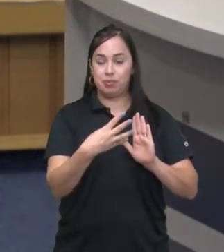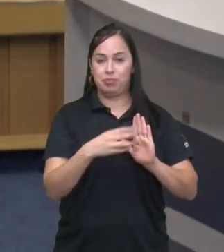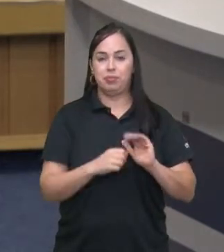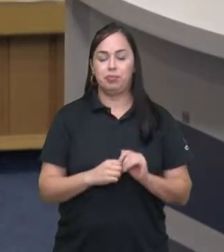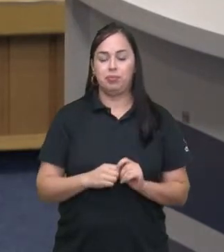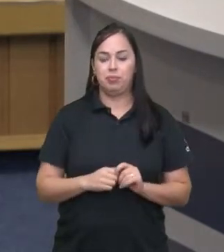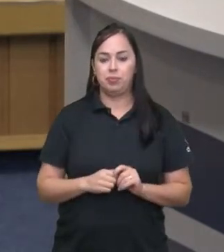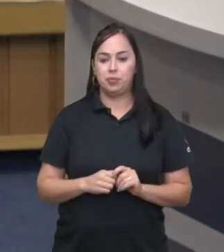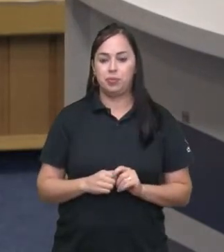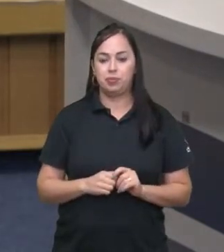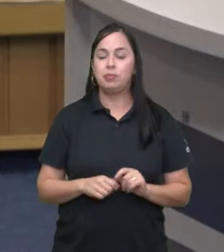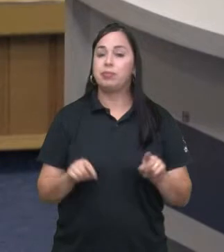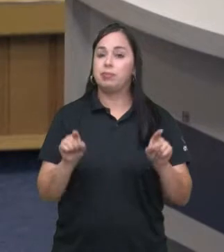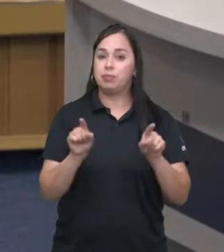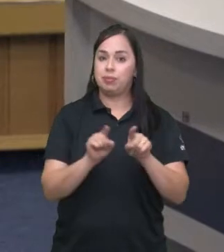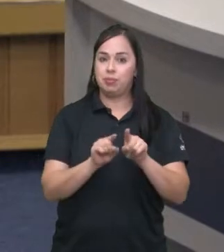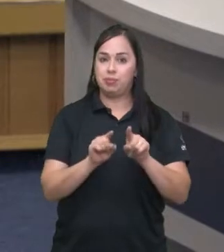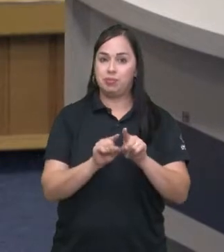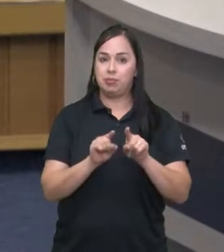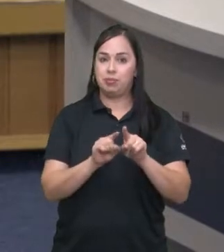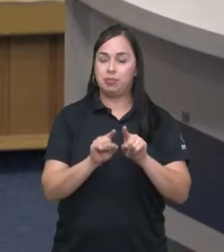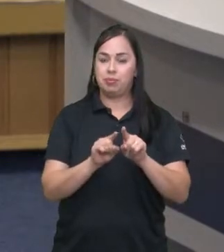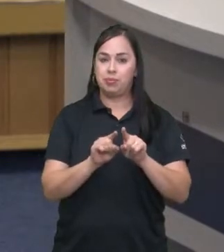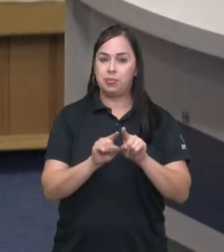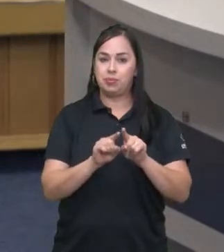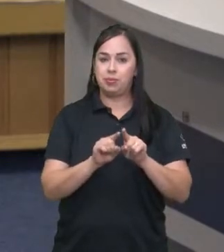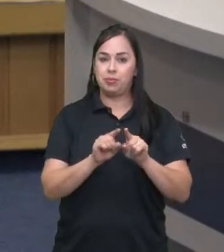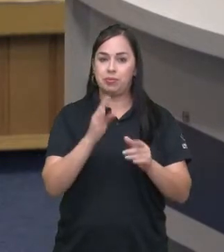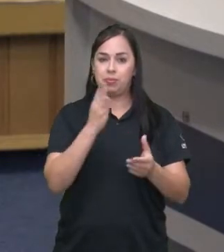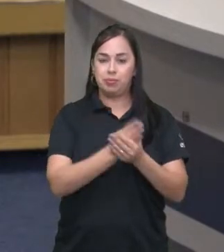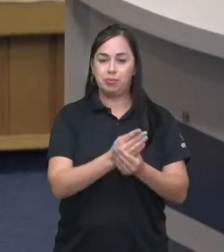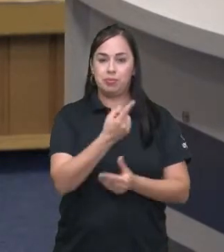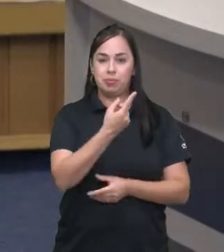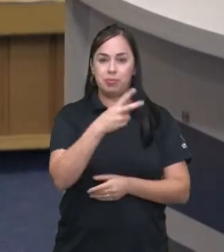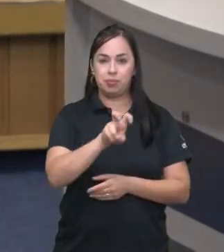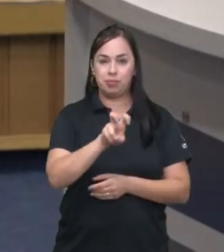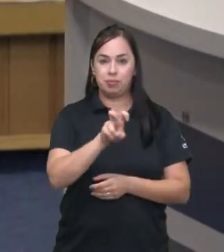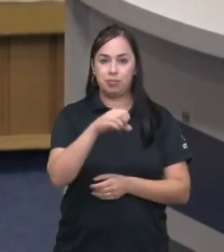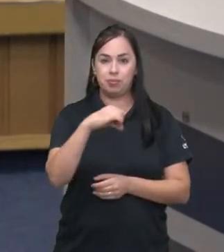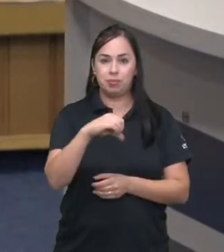34/2022, também por uma sessão do processo número